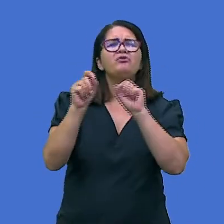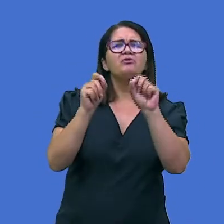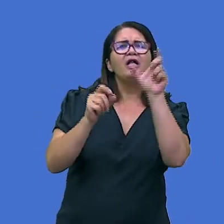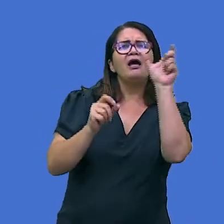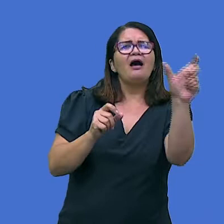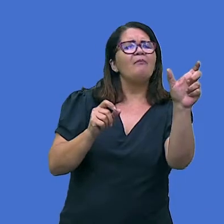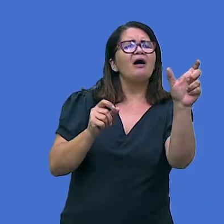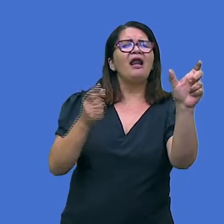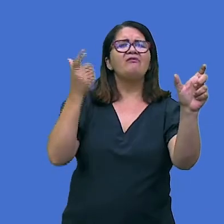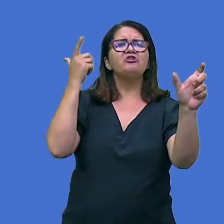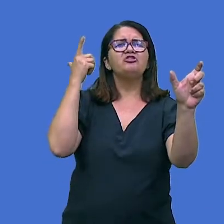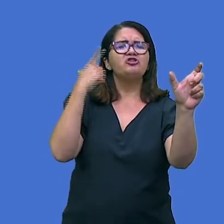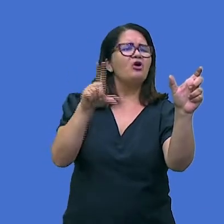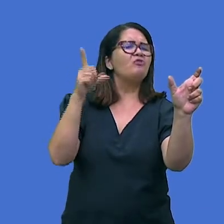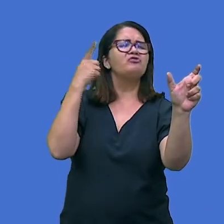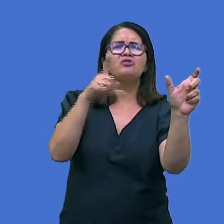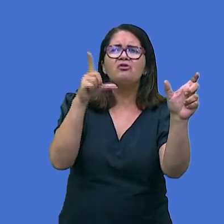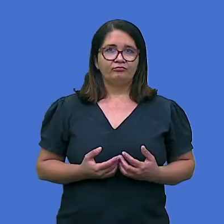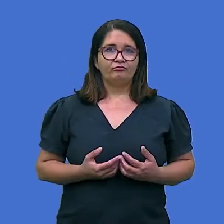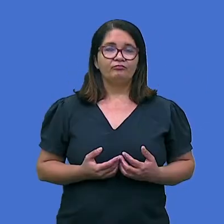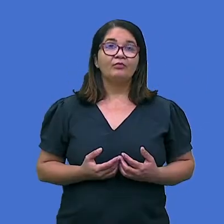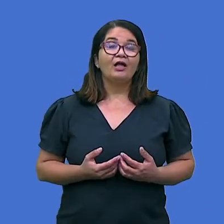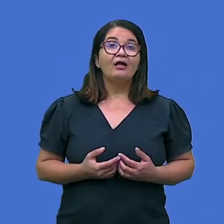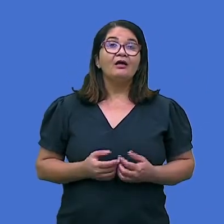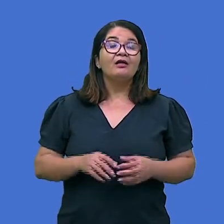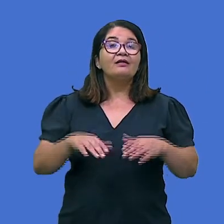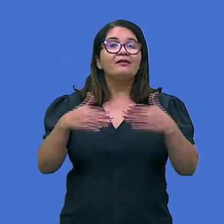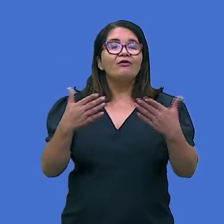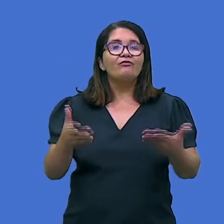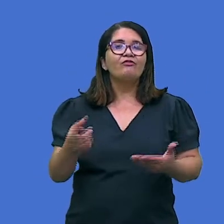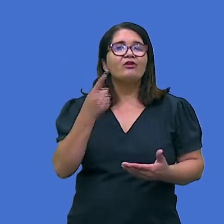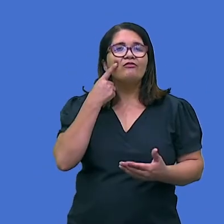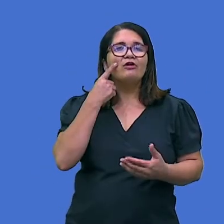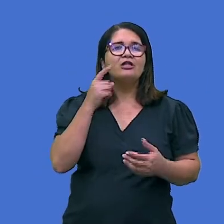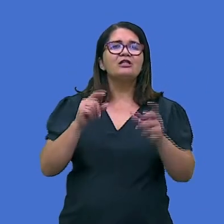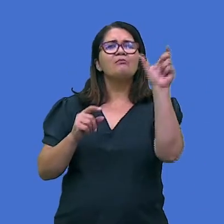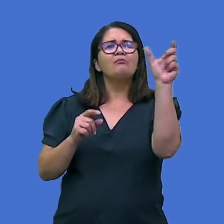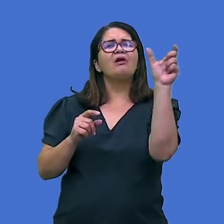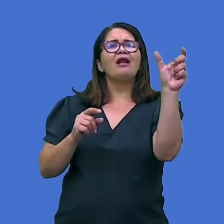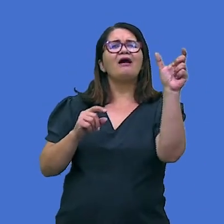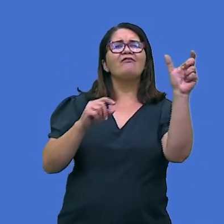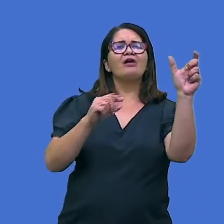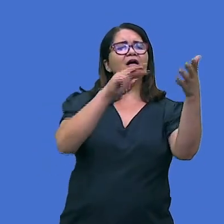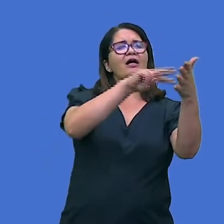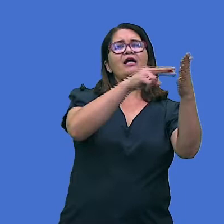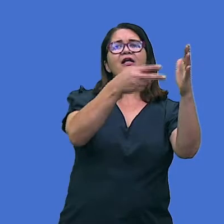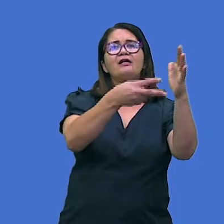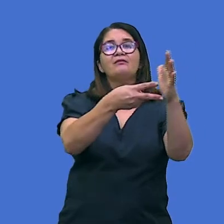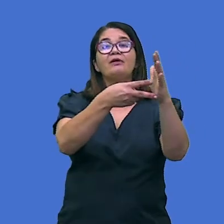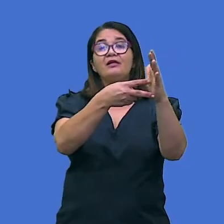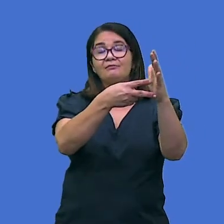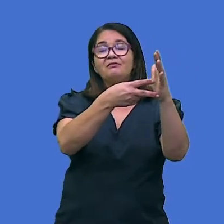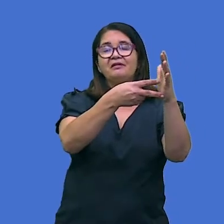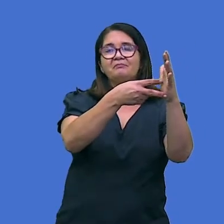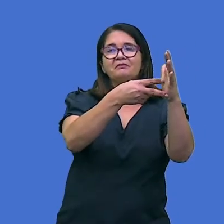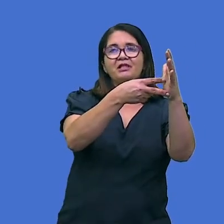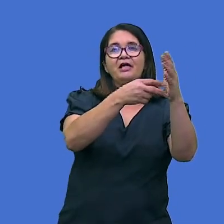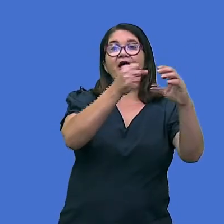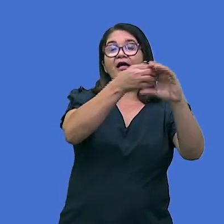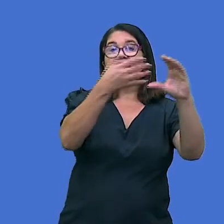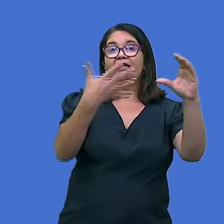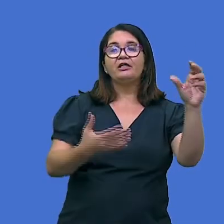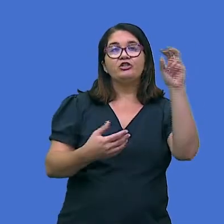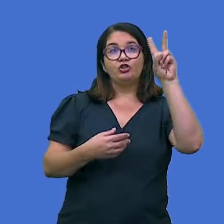para intensificar o significado. O pleonasmo é classificado de duas maneiras, segundo